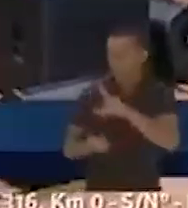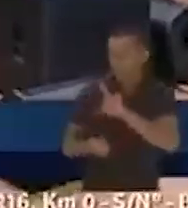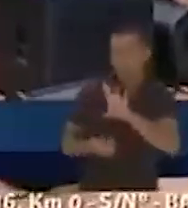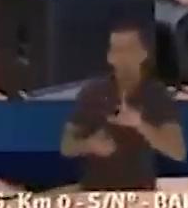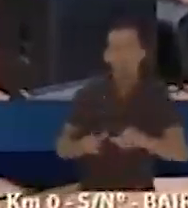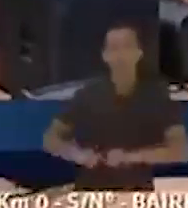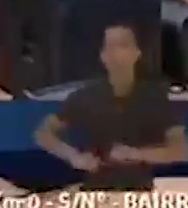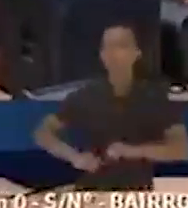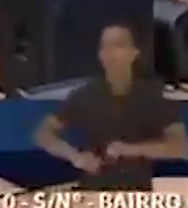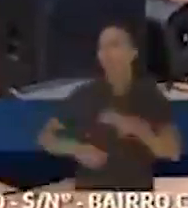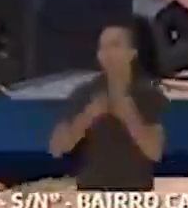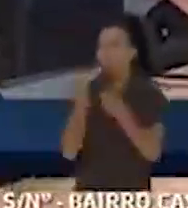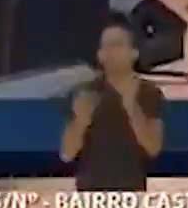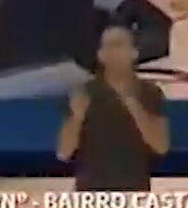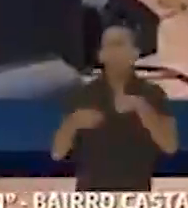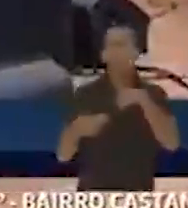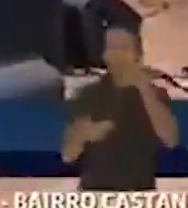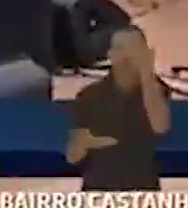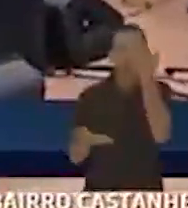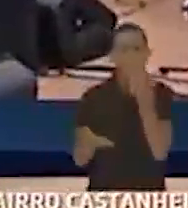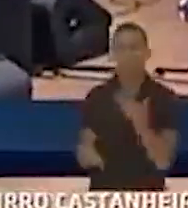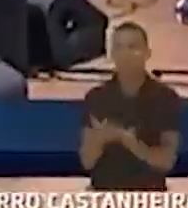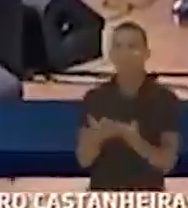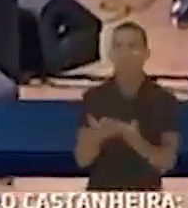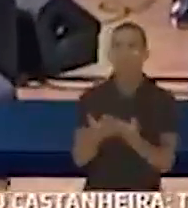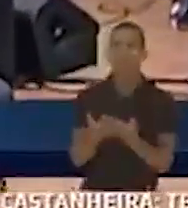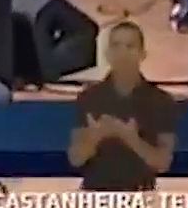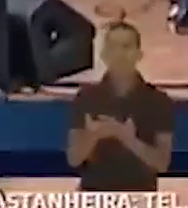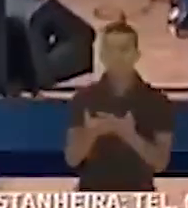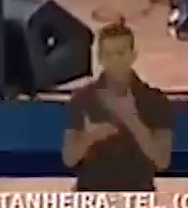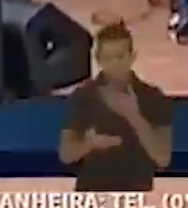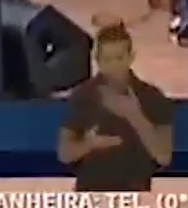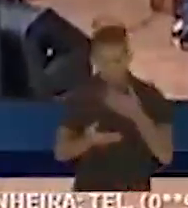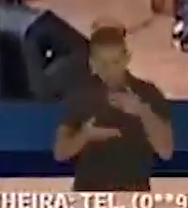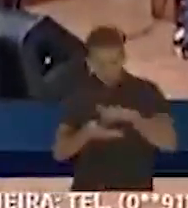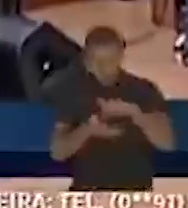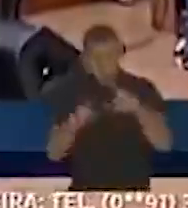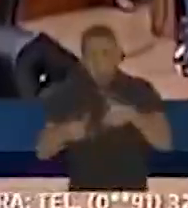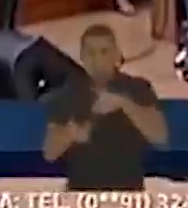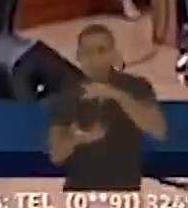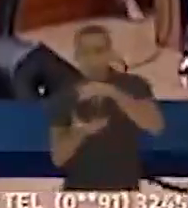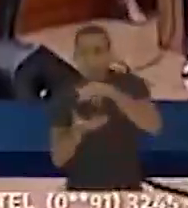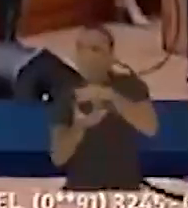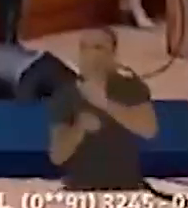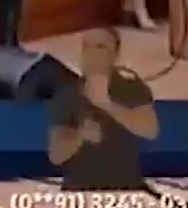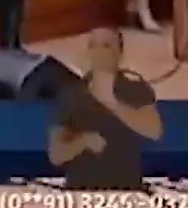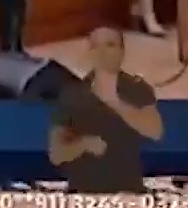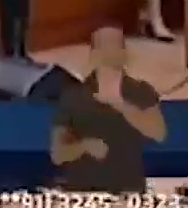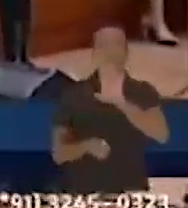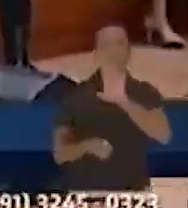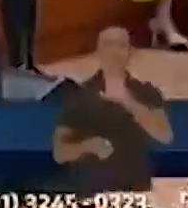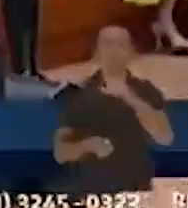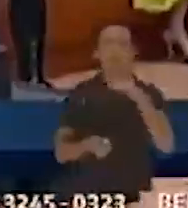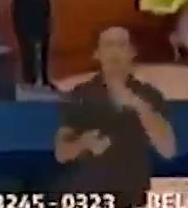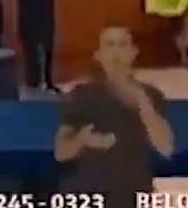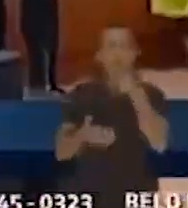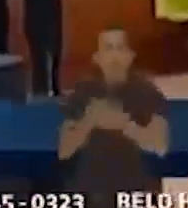posso acreditar que estou aqui no mundo só pra penar.